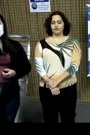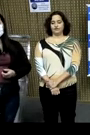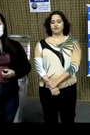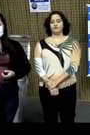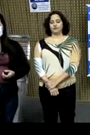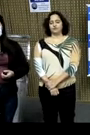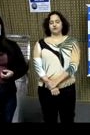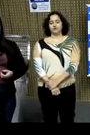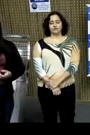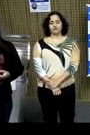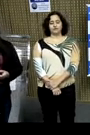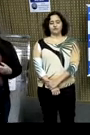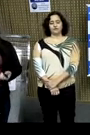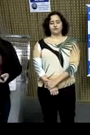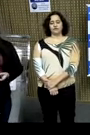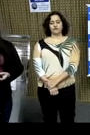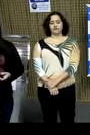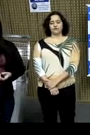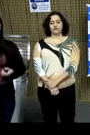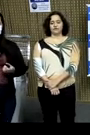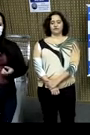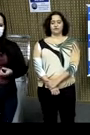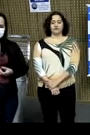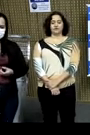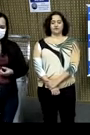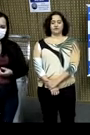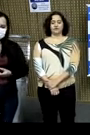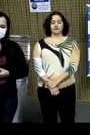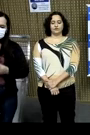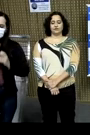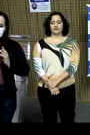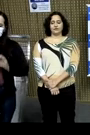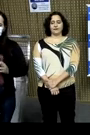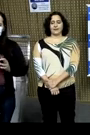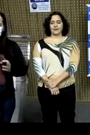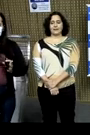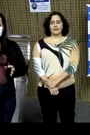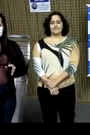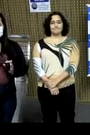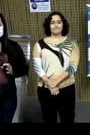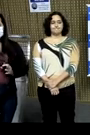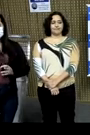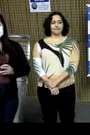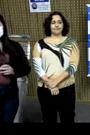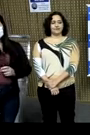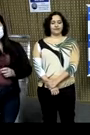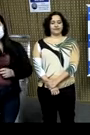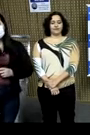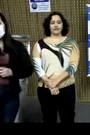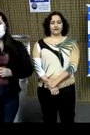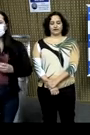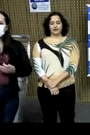Com relação à saúde do homem, as consultas médicas de enfermagem, visita domiciliares aos homens de 20 a 59